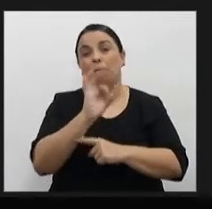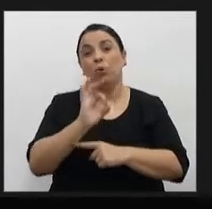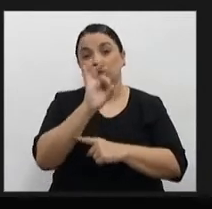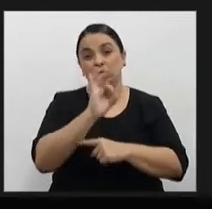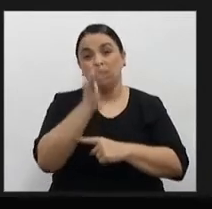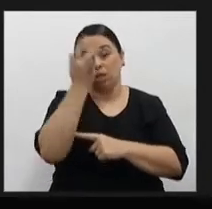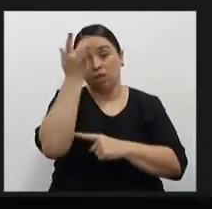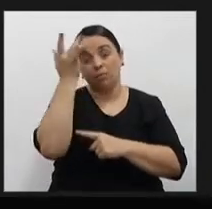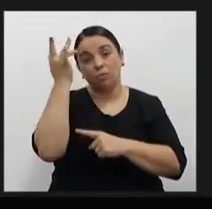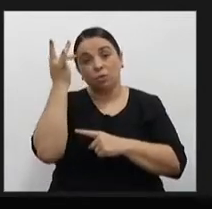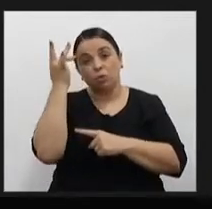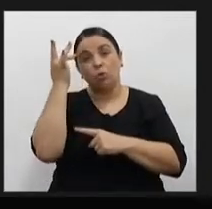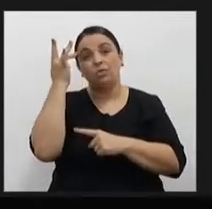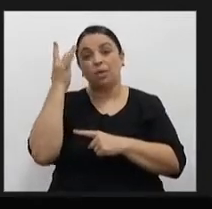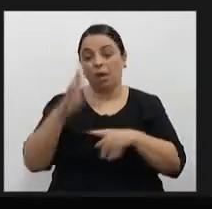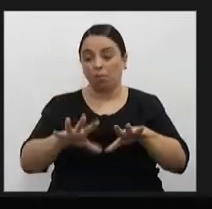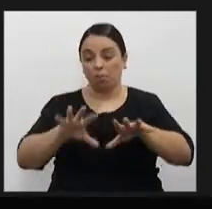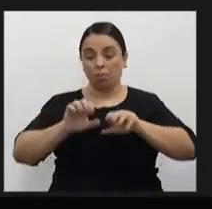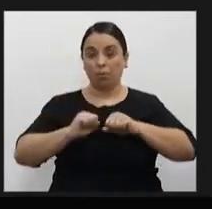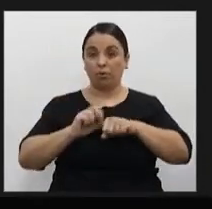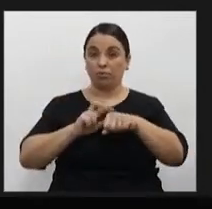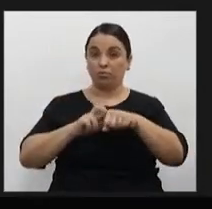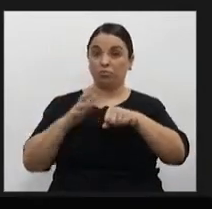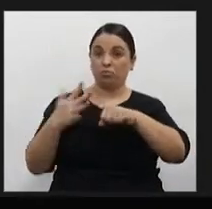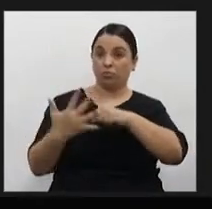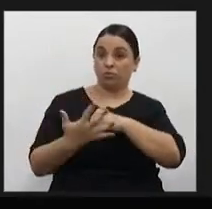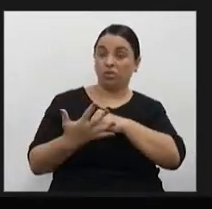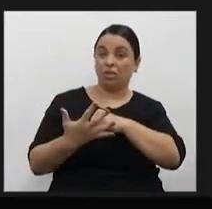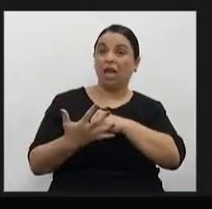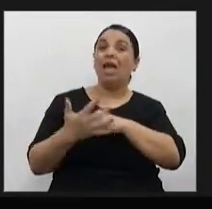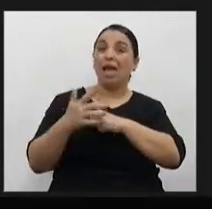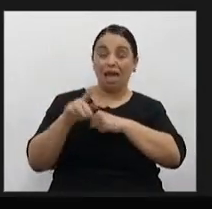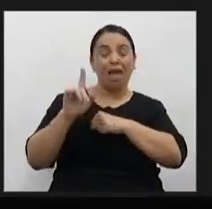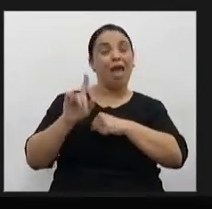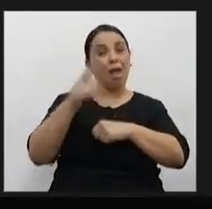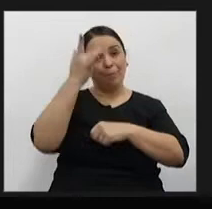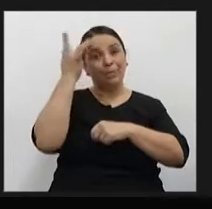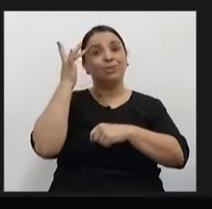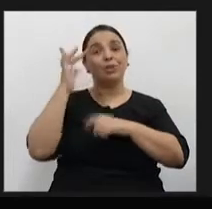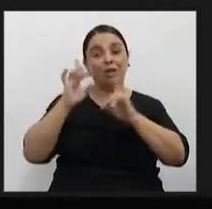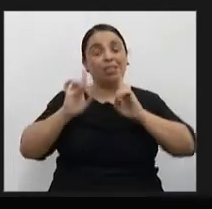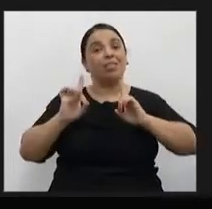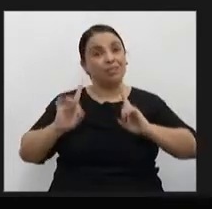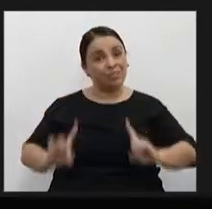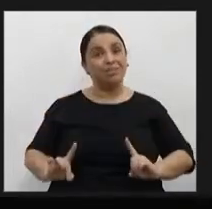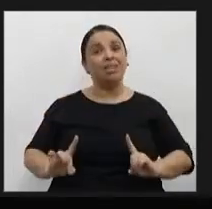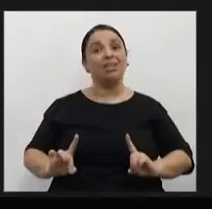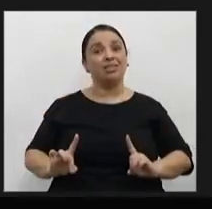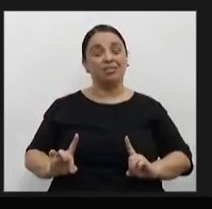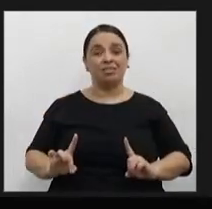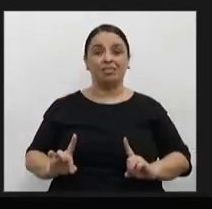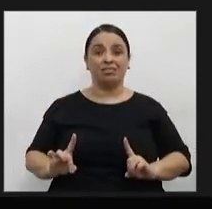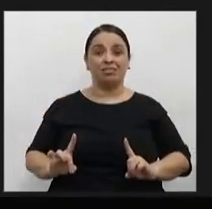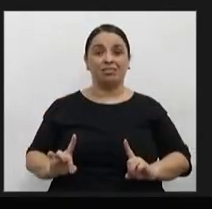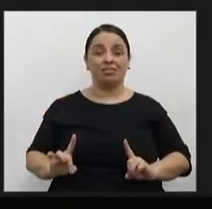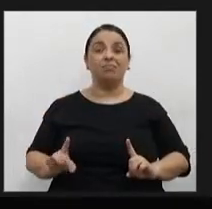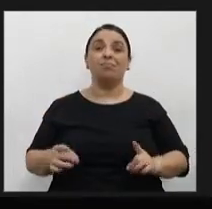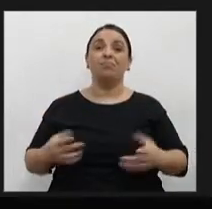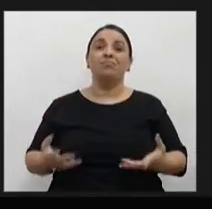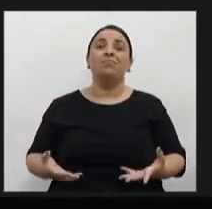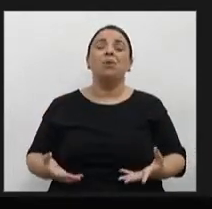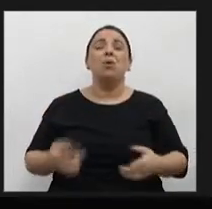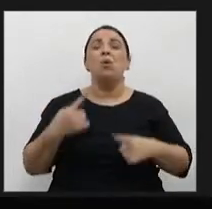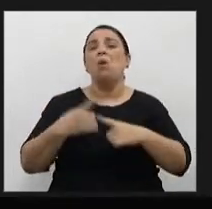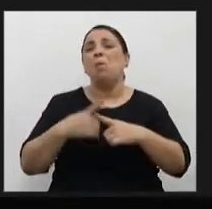foram acometidas pela Covid-19 são pessoas com deficiência. Por que que isso não tem uma amostra?